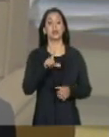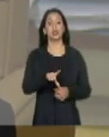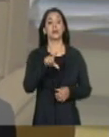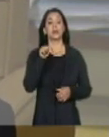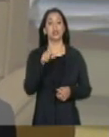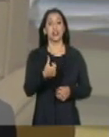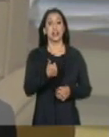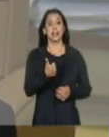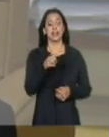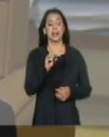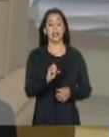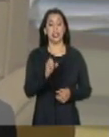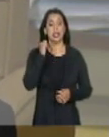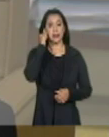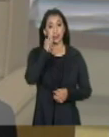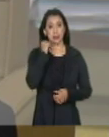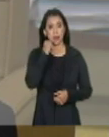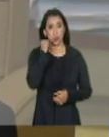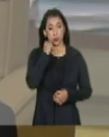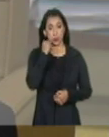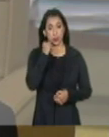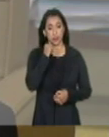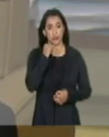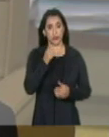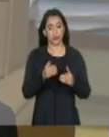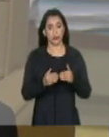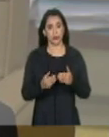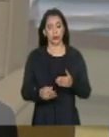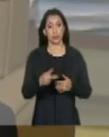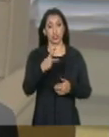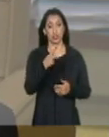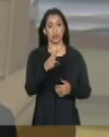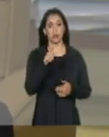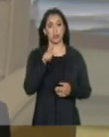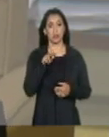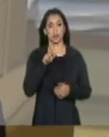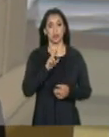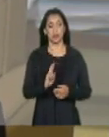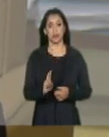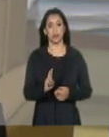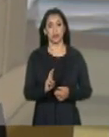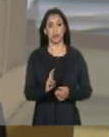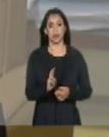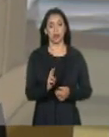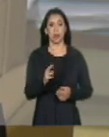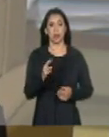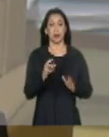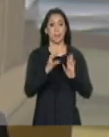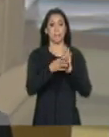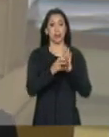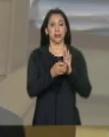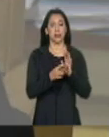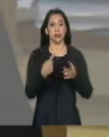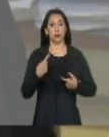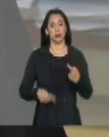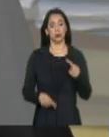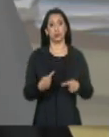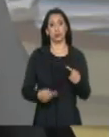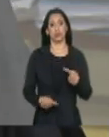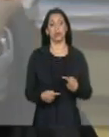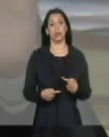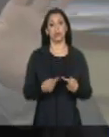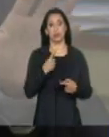10 senadores a partir da Procuradoria da República. Virou partido político. Vamos assumir